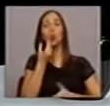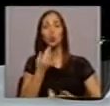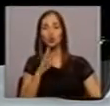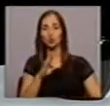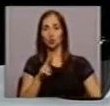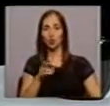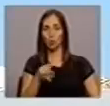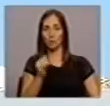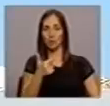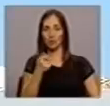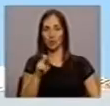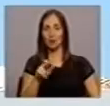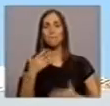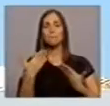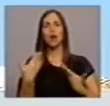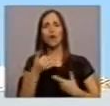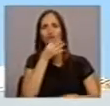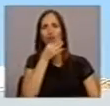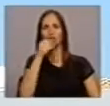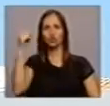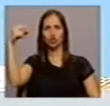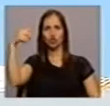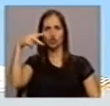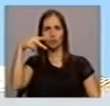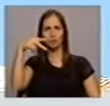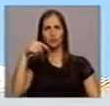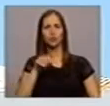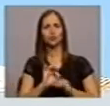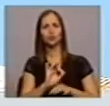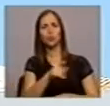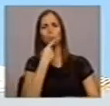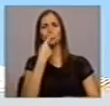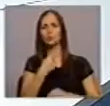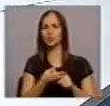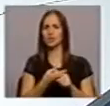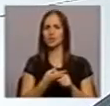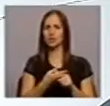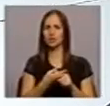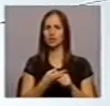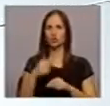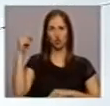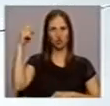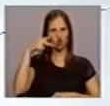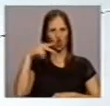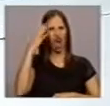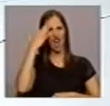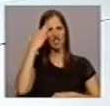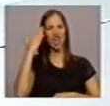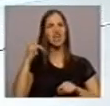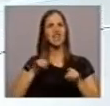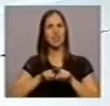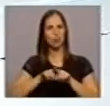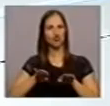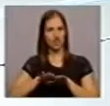vamos falar do Sol. Lanças aqui uma pergunta muito interessante. Será que o Sol teve um irmão gêmeo há muito